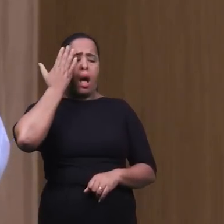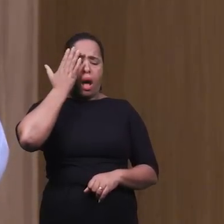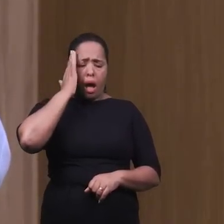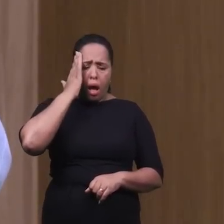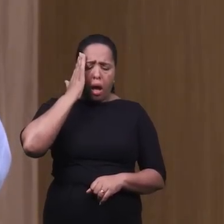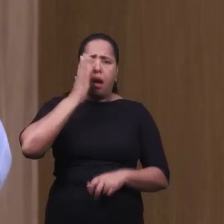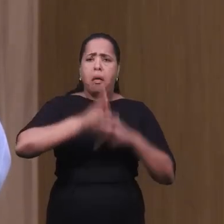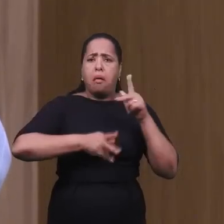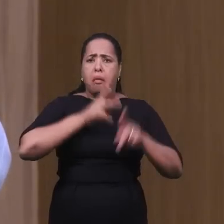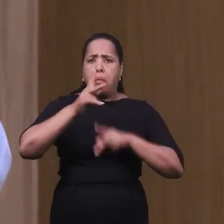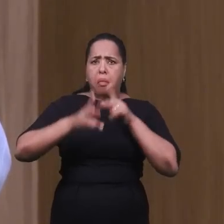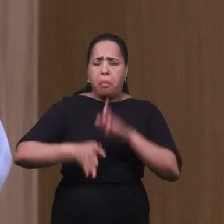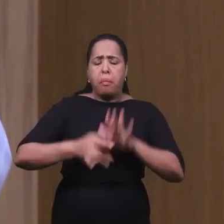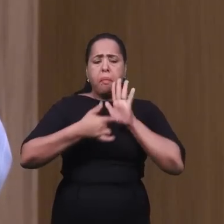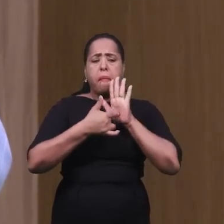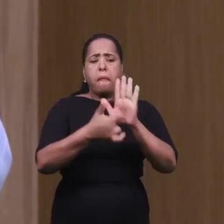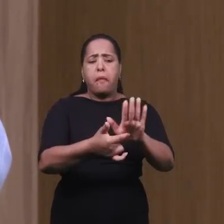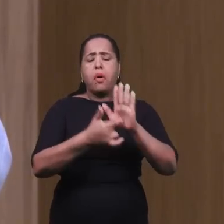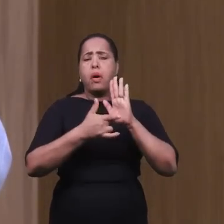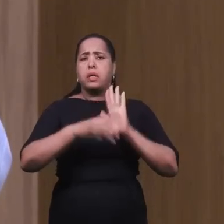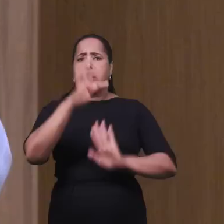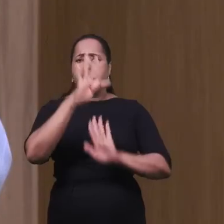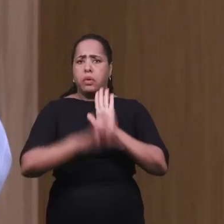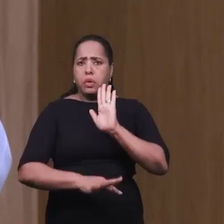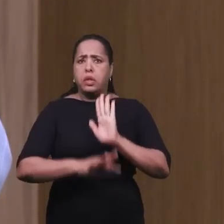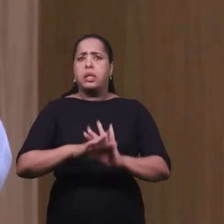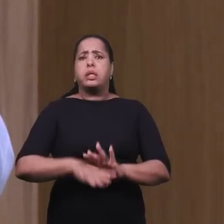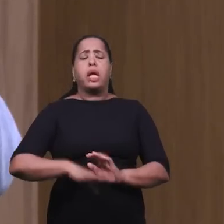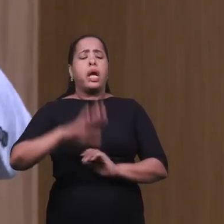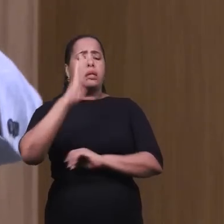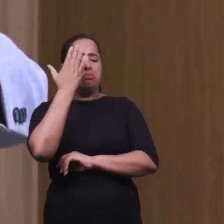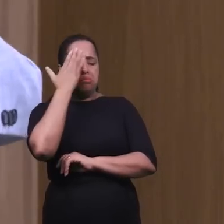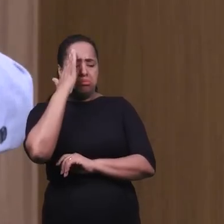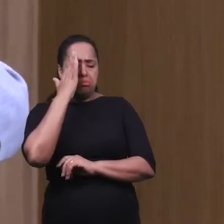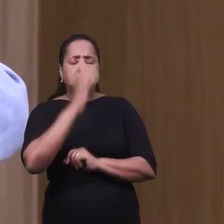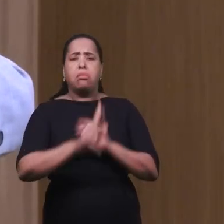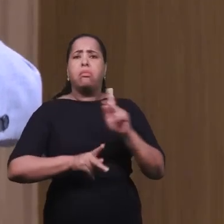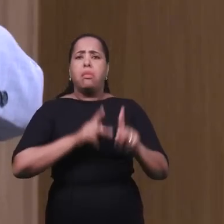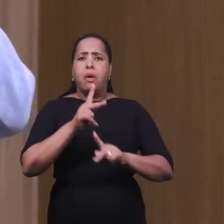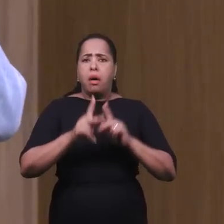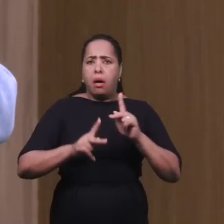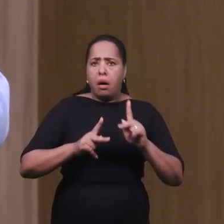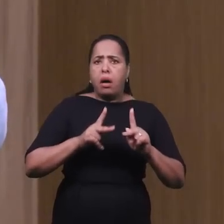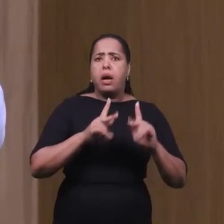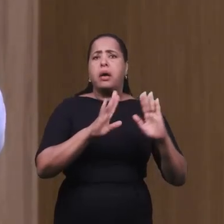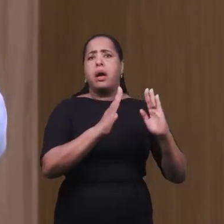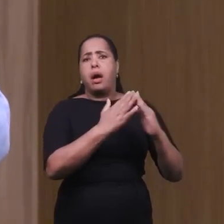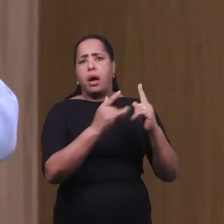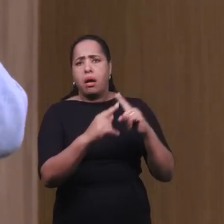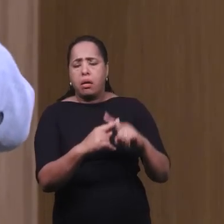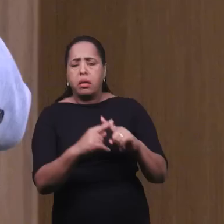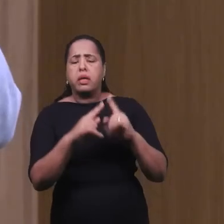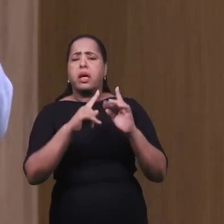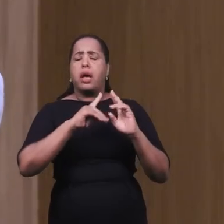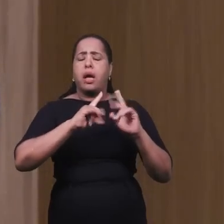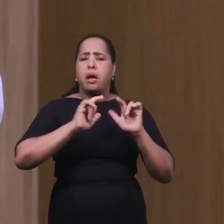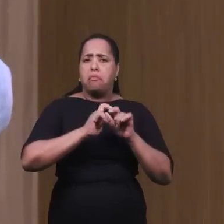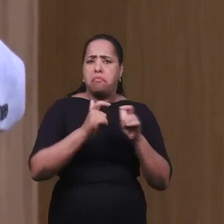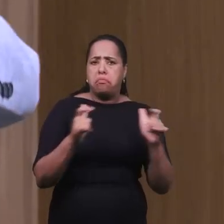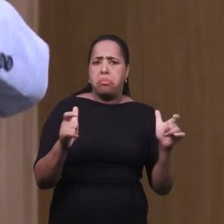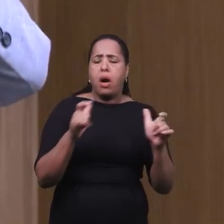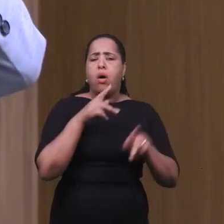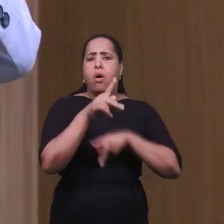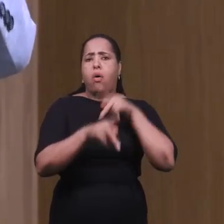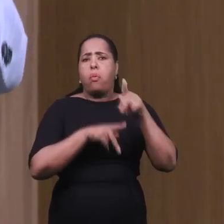quando reconhece a igreja, você citou aí o texto do reconhecimento do Senhor com relação à igreja, né? As